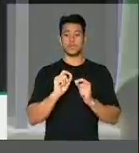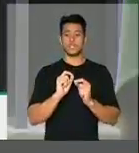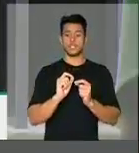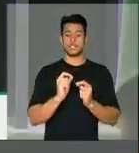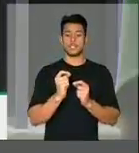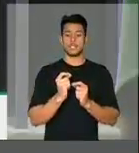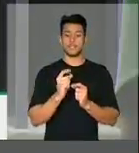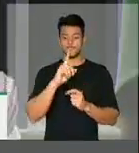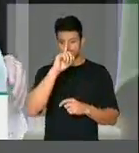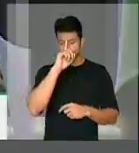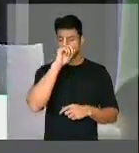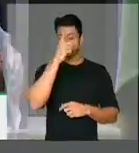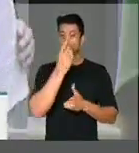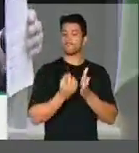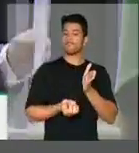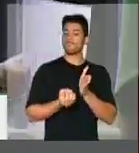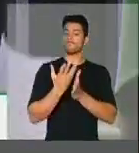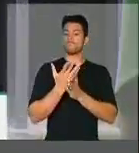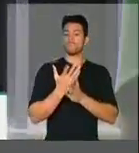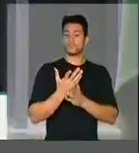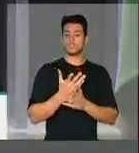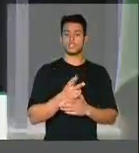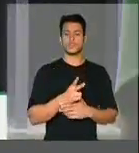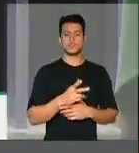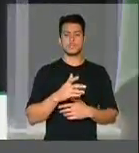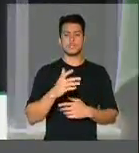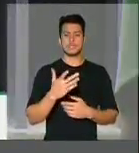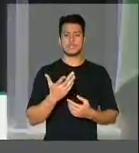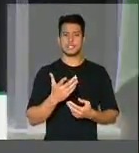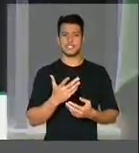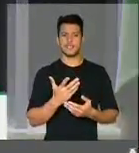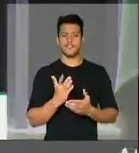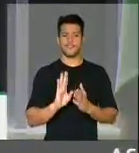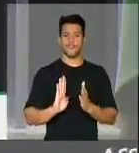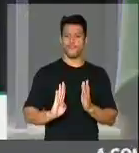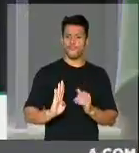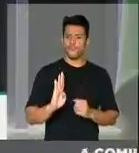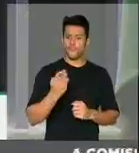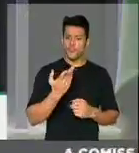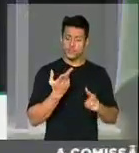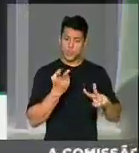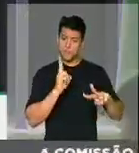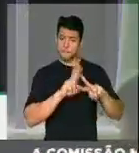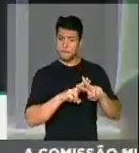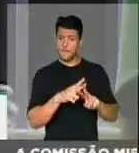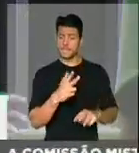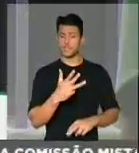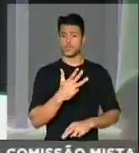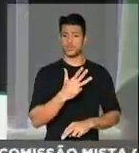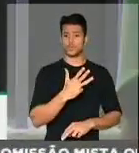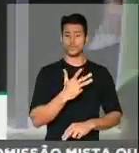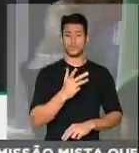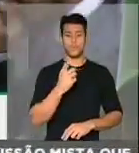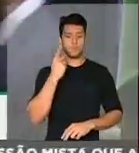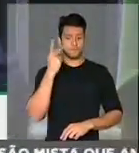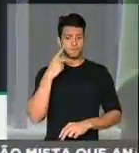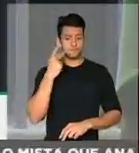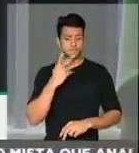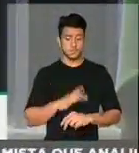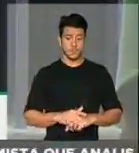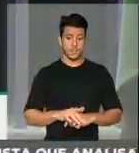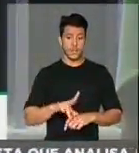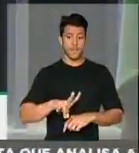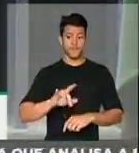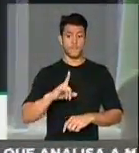Rocha, a imagem de alguém que foi preso político. Quando, na verdade, a delação do Palocci vem aí. E aí, mais uma vez, nós vamos